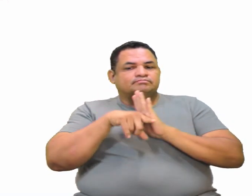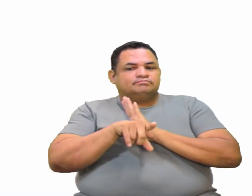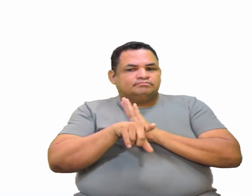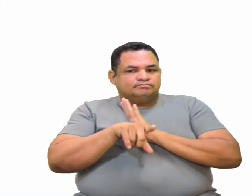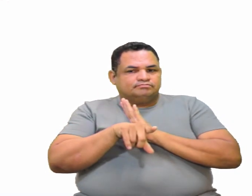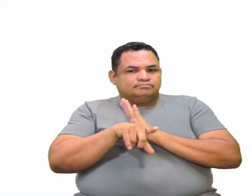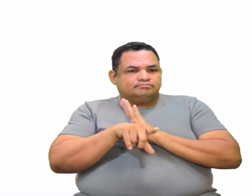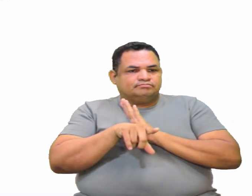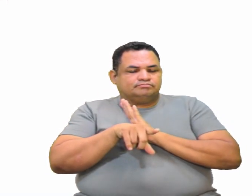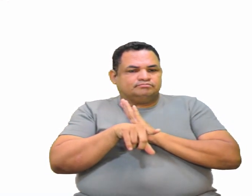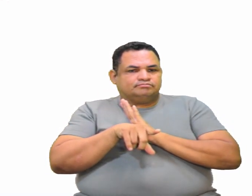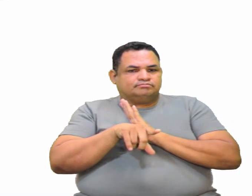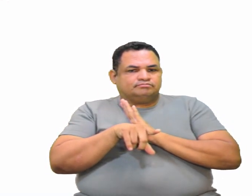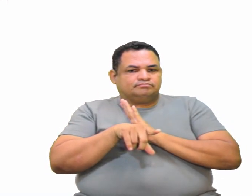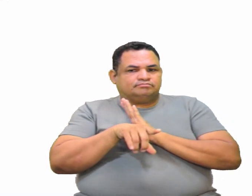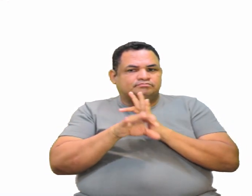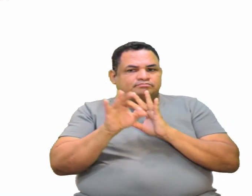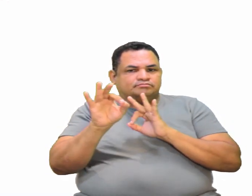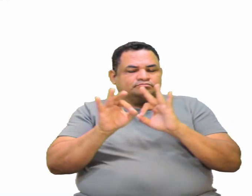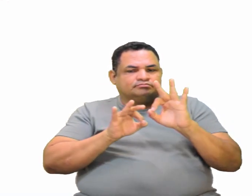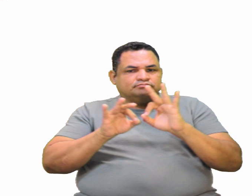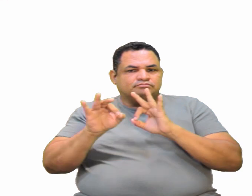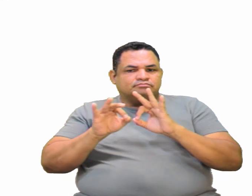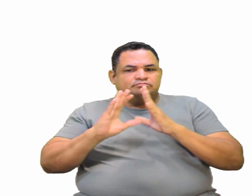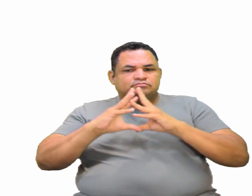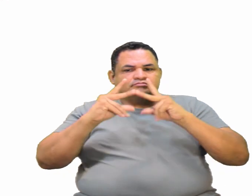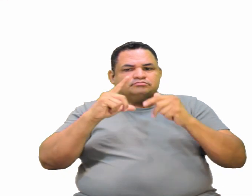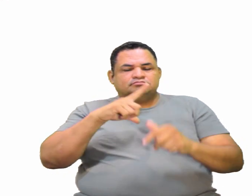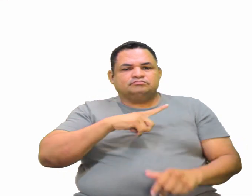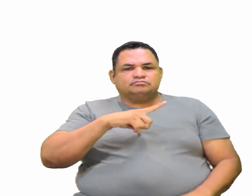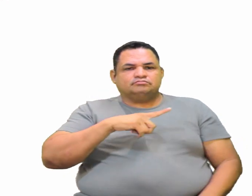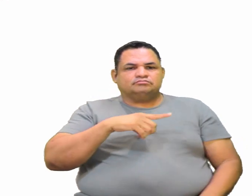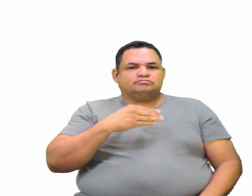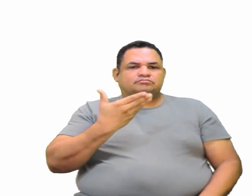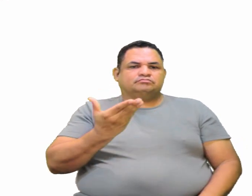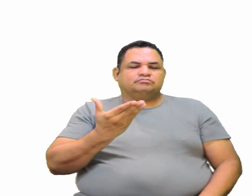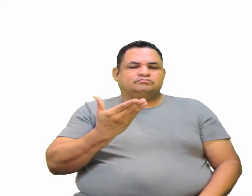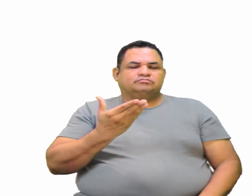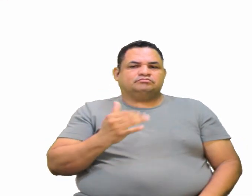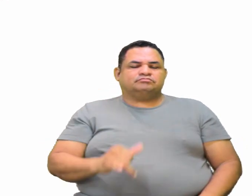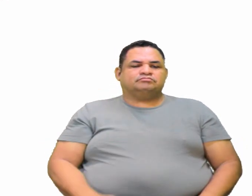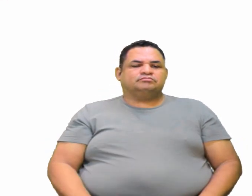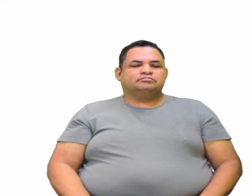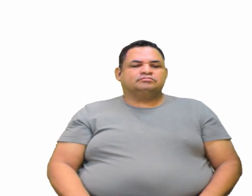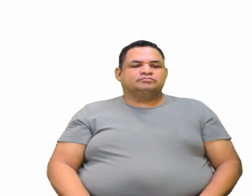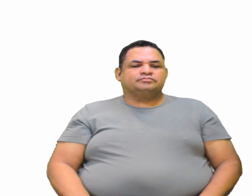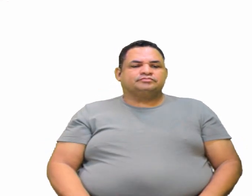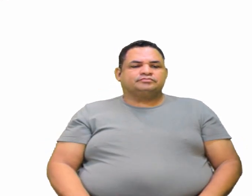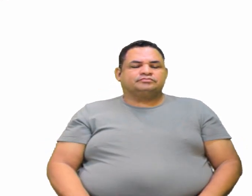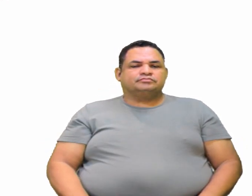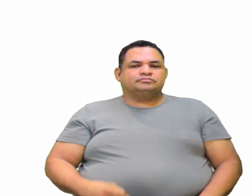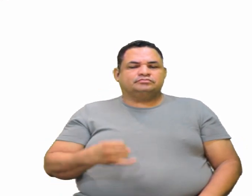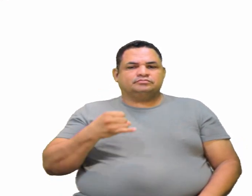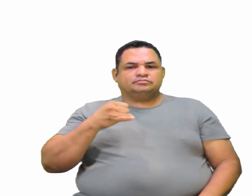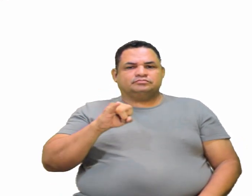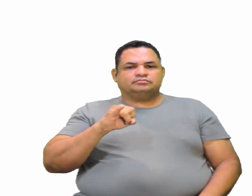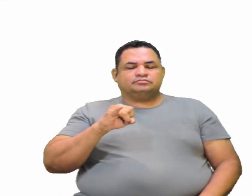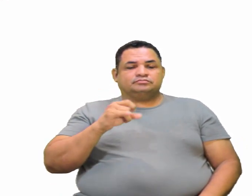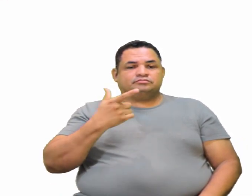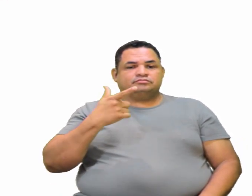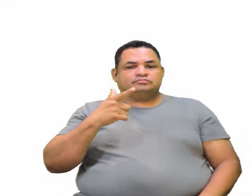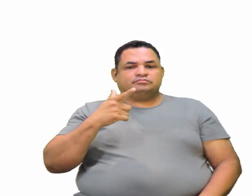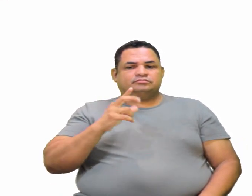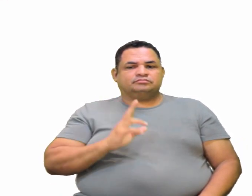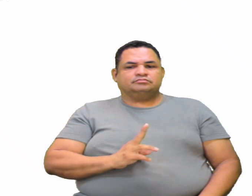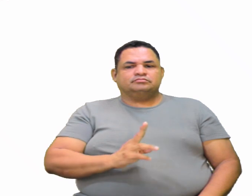ele que rege tudo que a gente tem hoje, vamos dizer assim. Porque se não houvesse